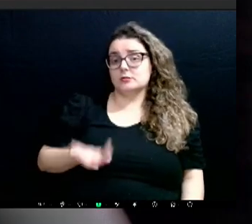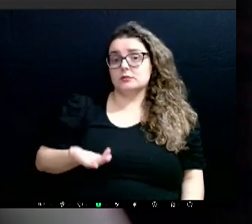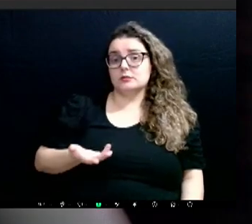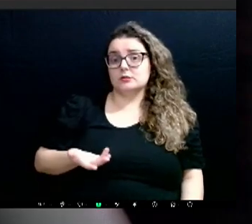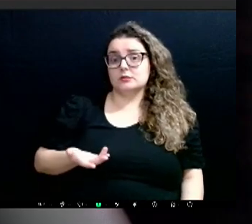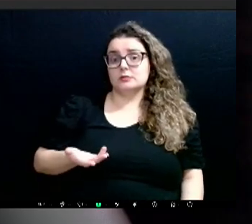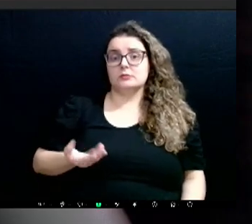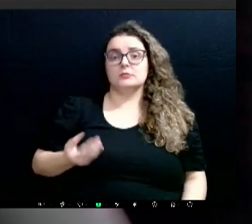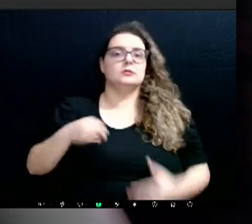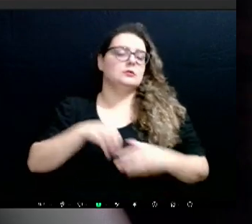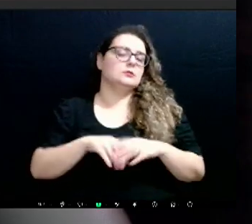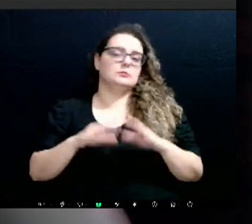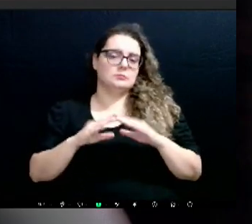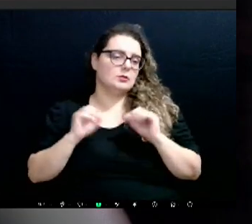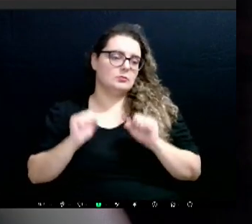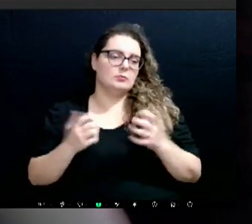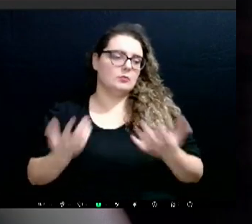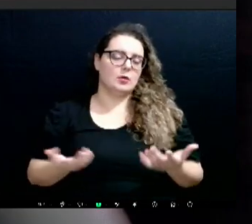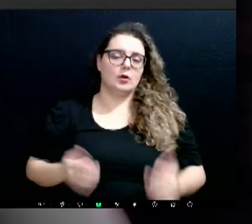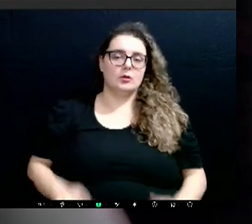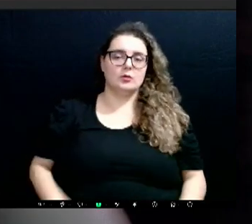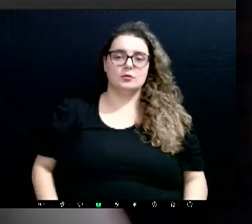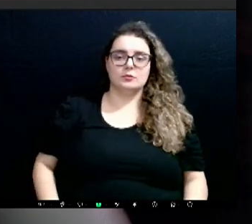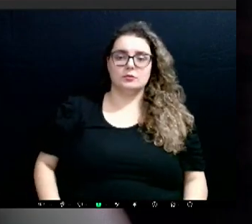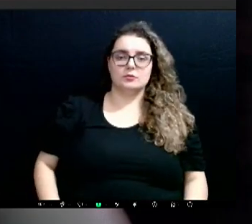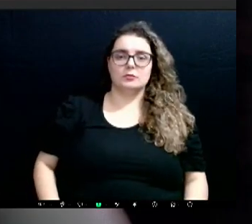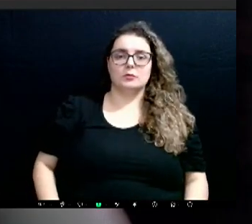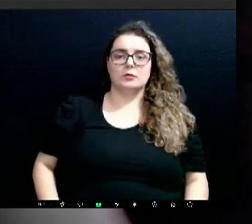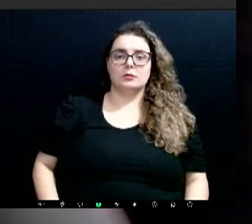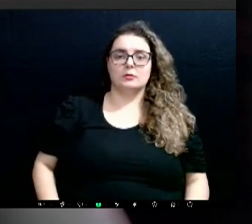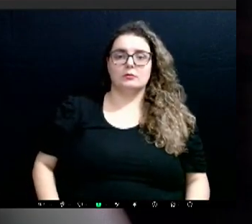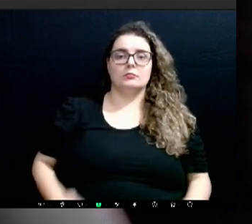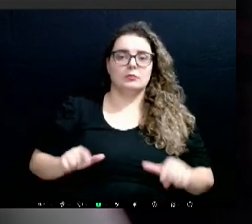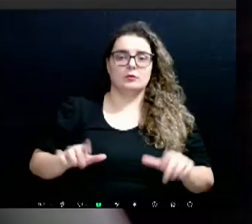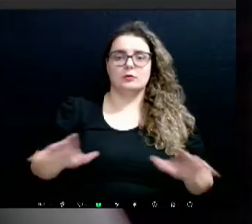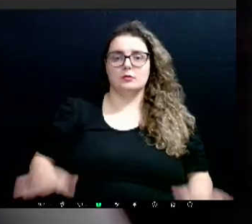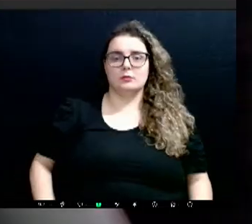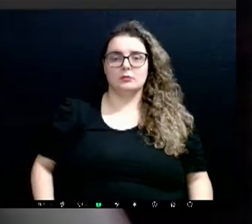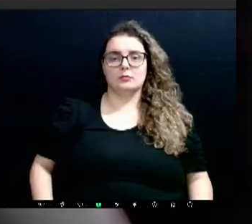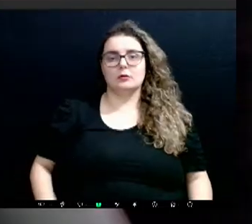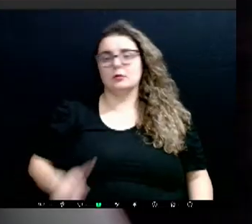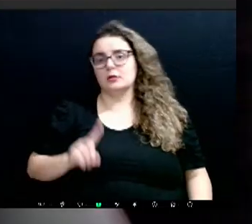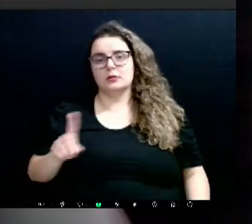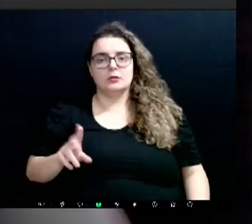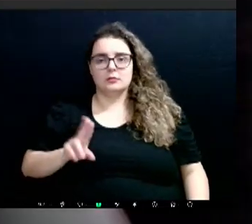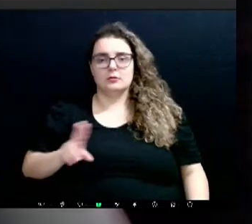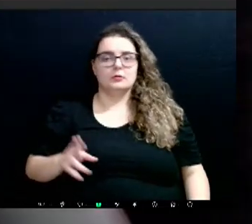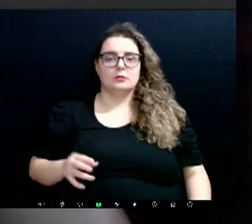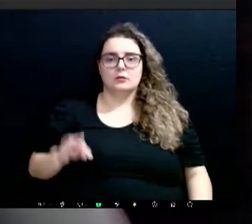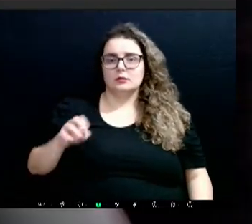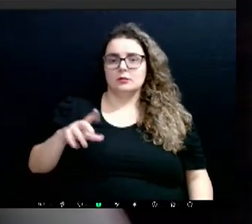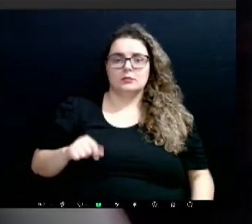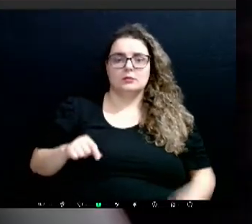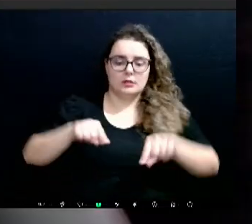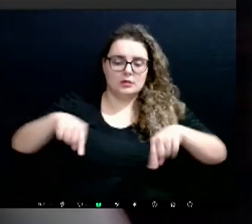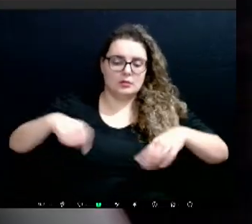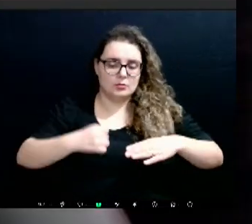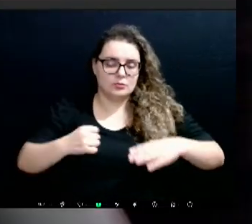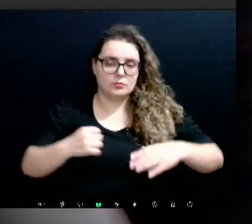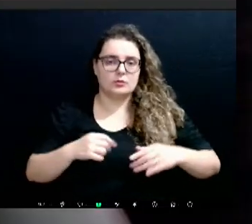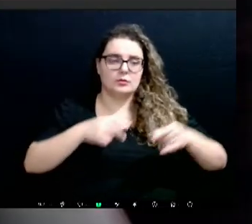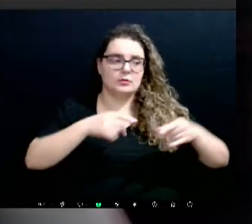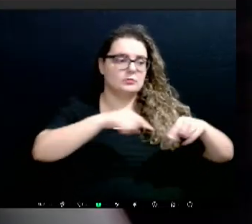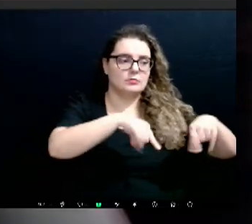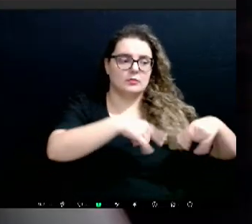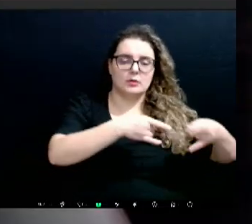você pode colocar lugares, olha, aqui a gente não usa tela, por exemplo, na cozinha, no quarto, 1 hora antes de